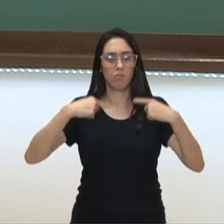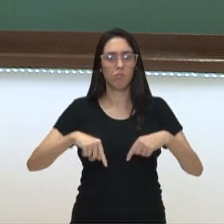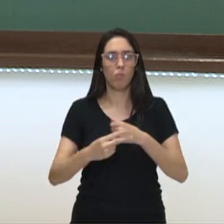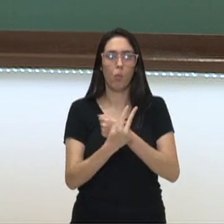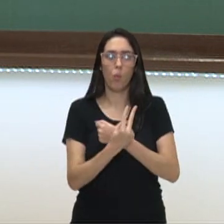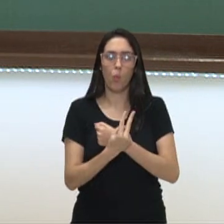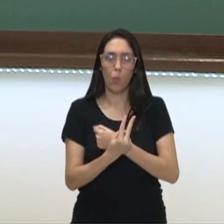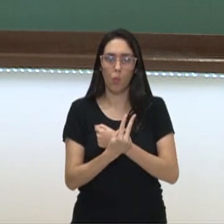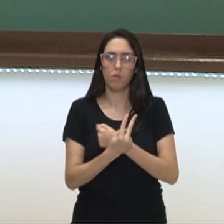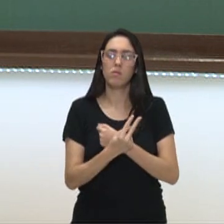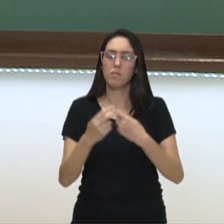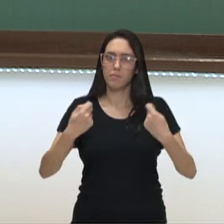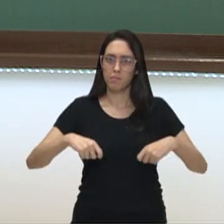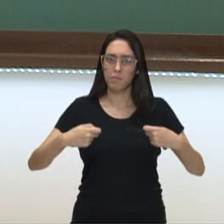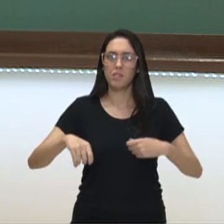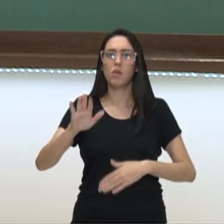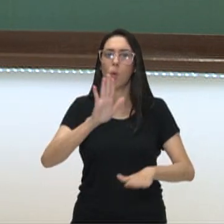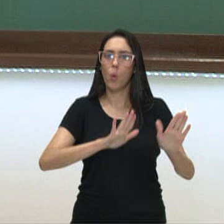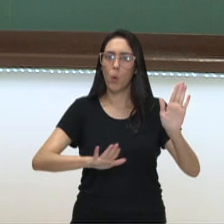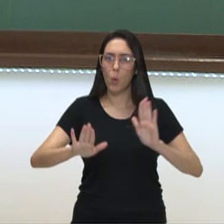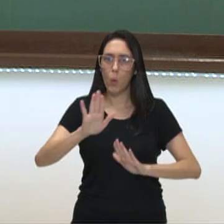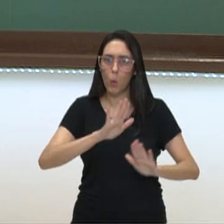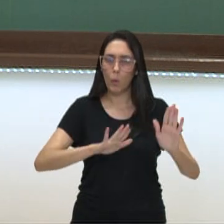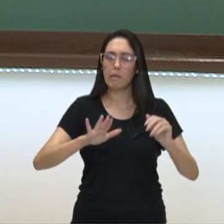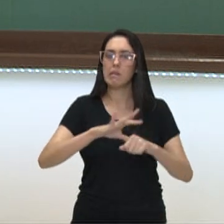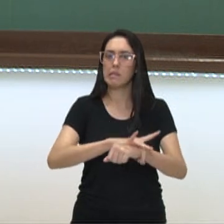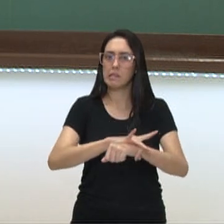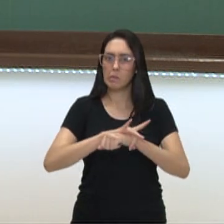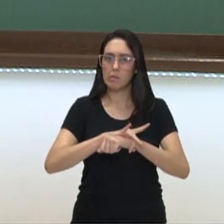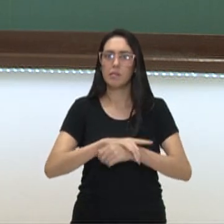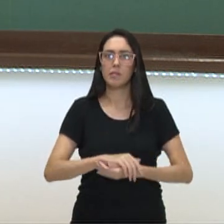isso, temos que tomar cuidado com a questão da segurança.